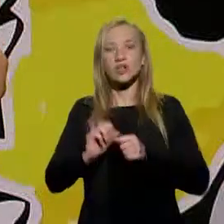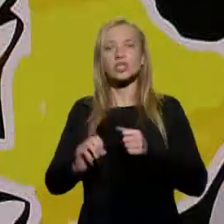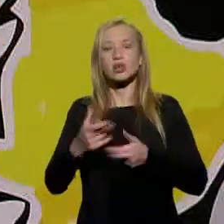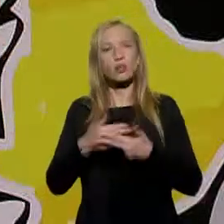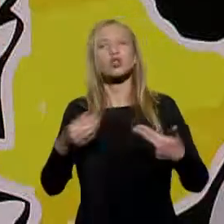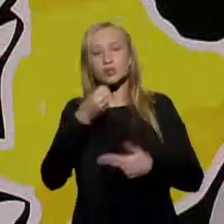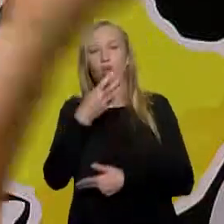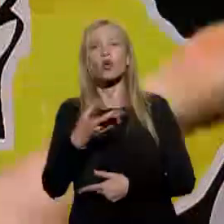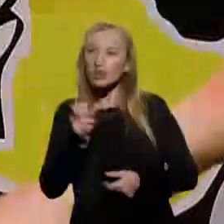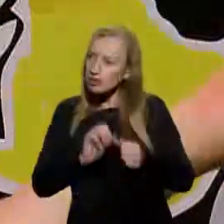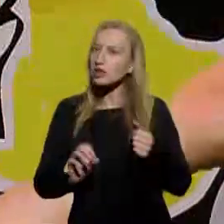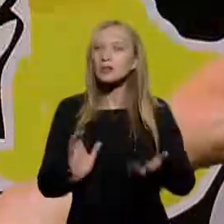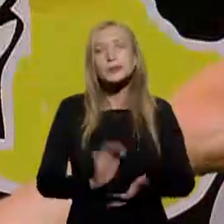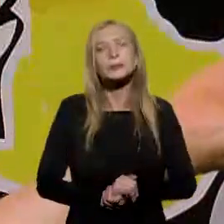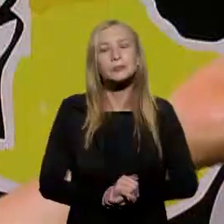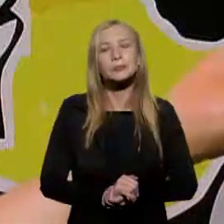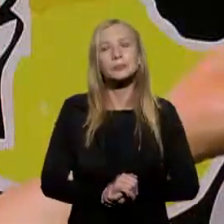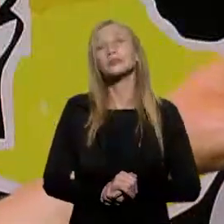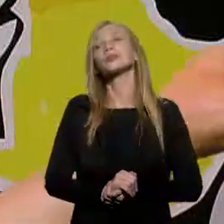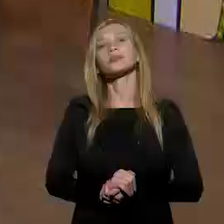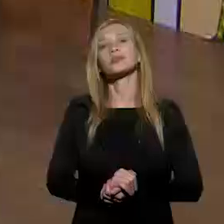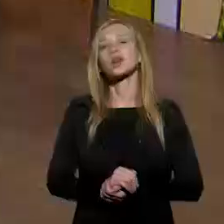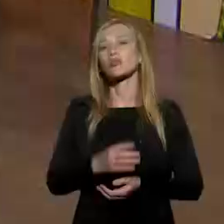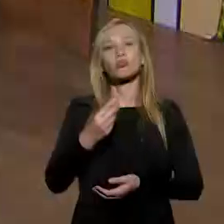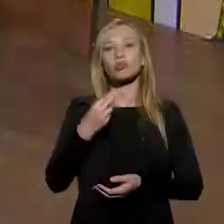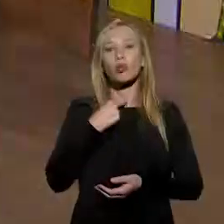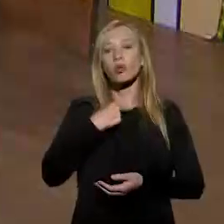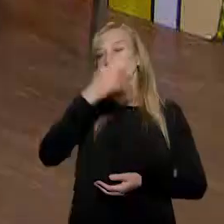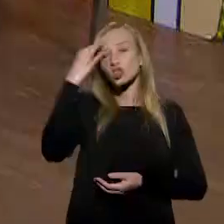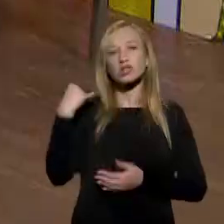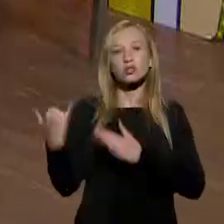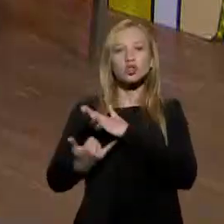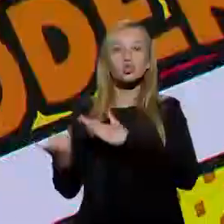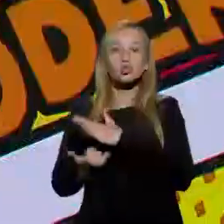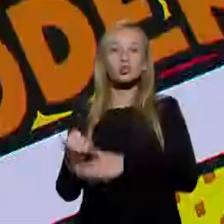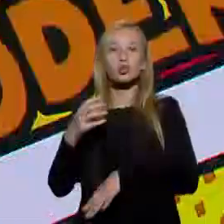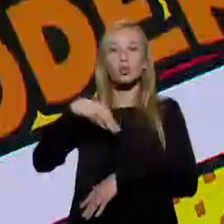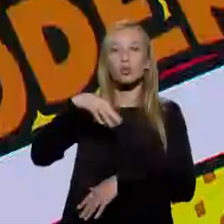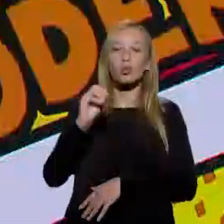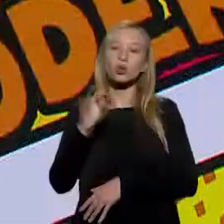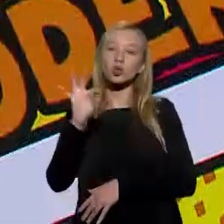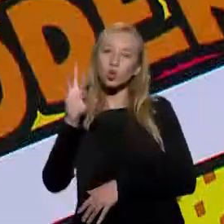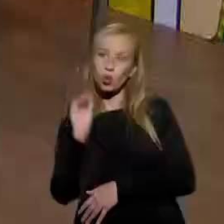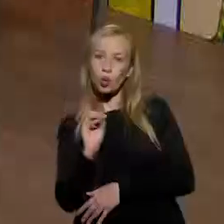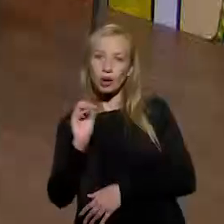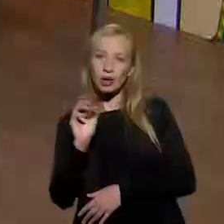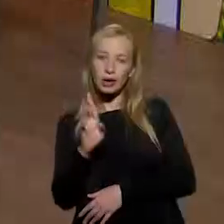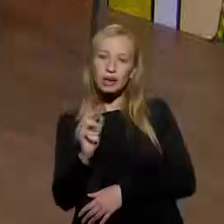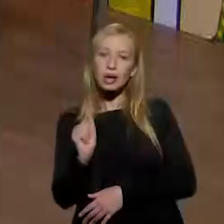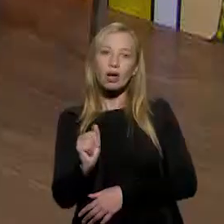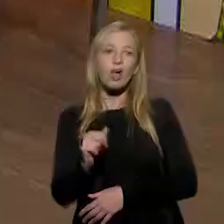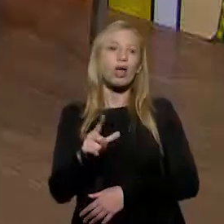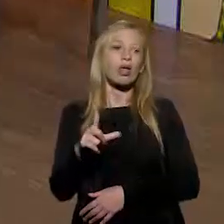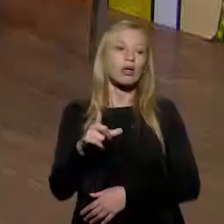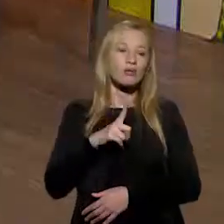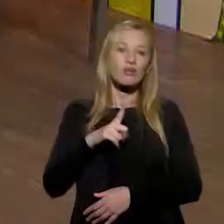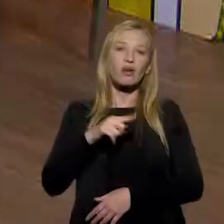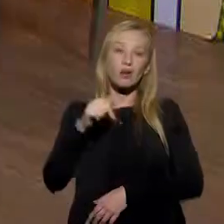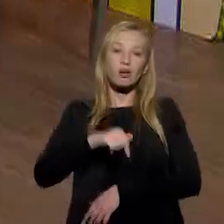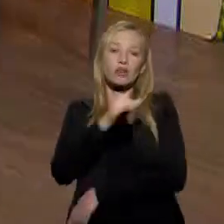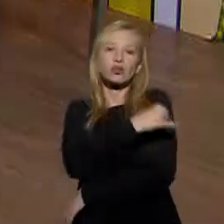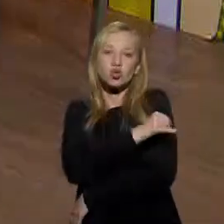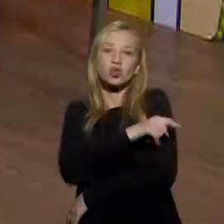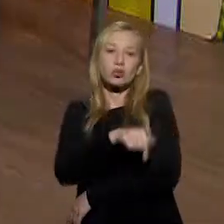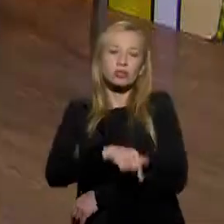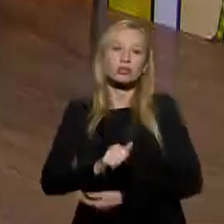alguma coisa boa e ela fez muita coisa boa a gente não pode esquecer da do instituto da questão motora né helena também que tem até aqui